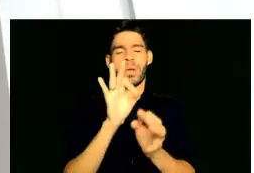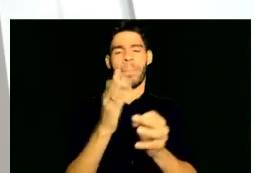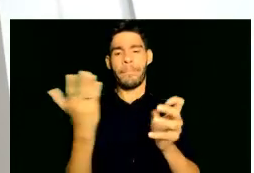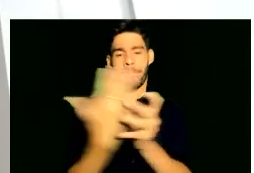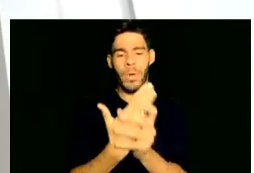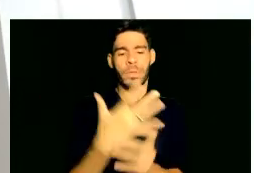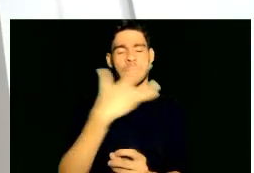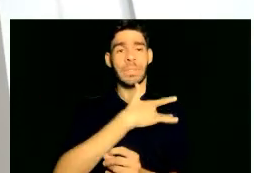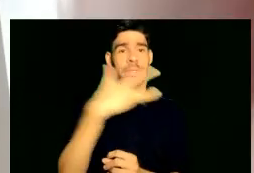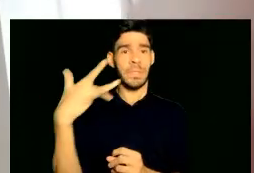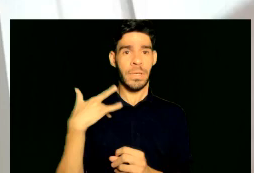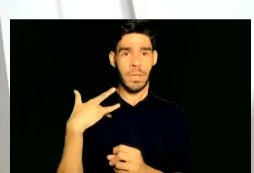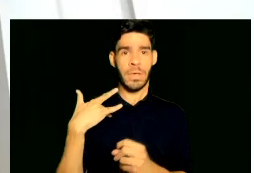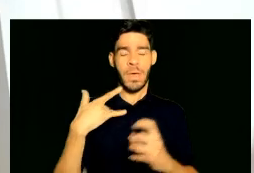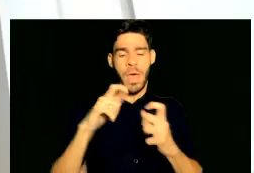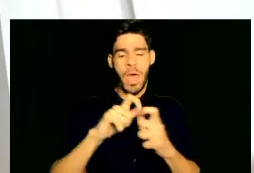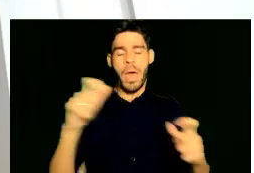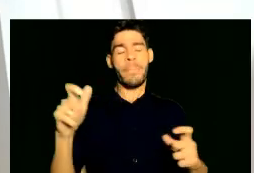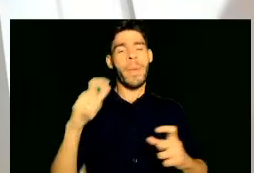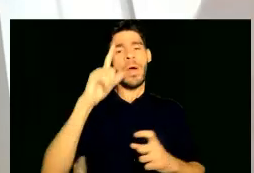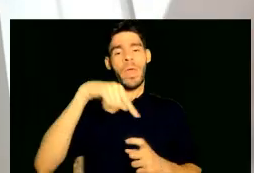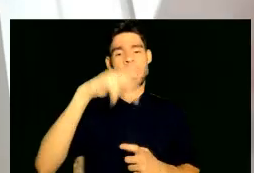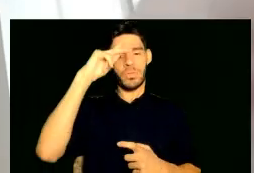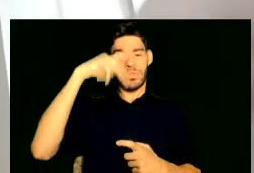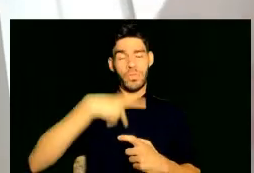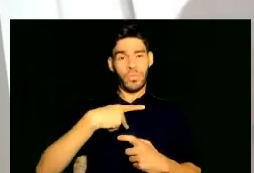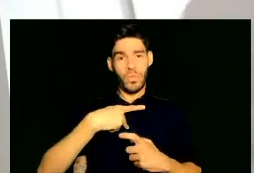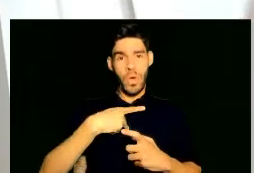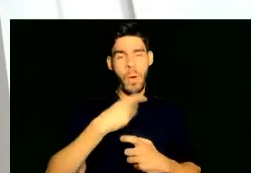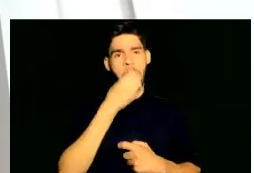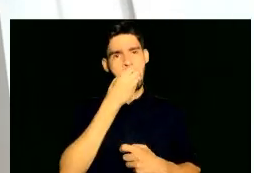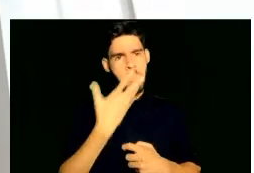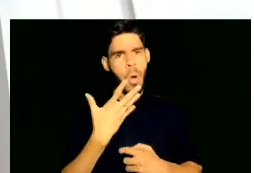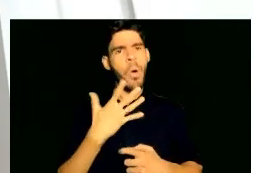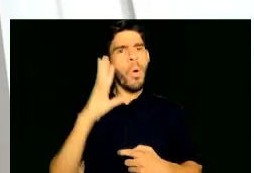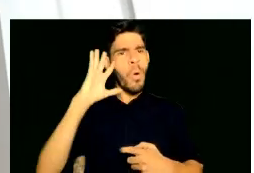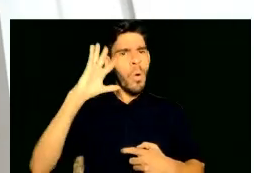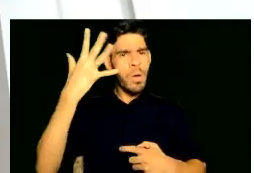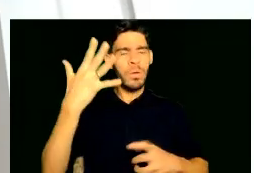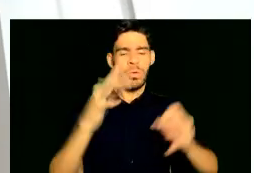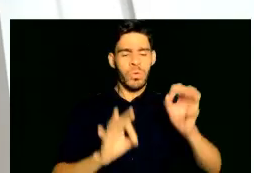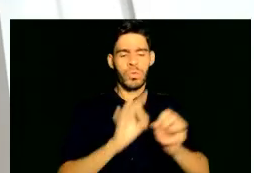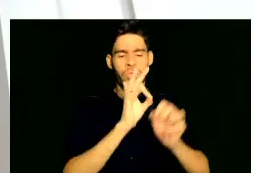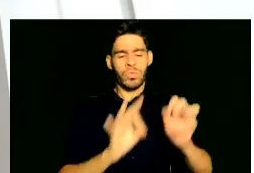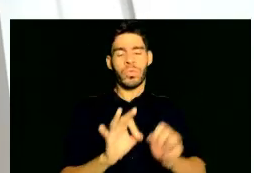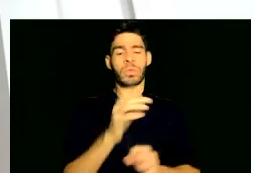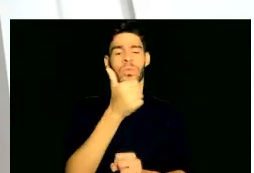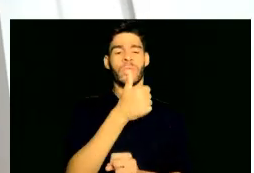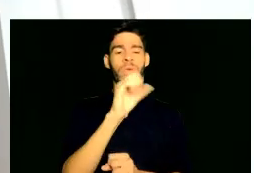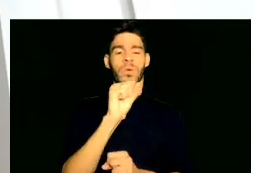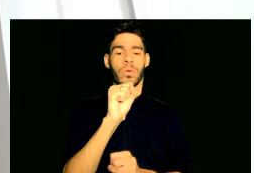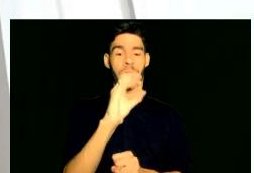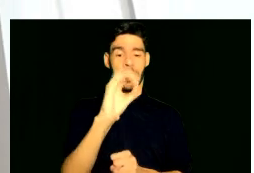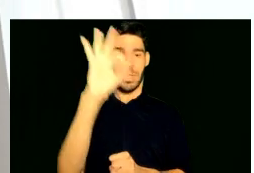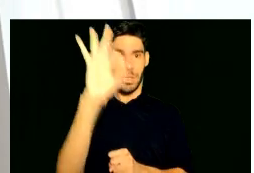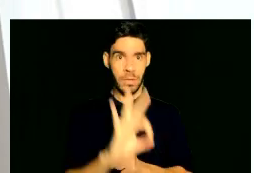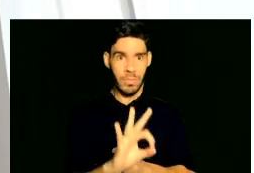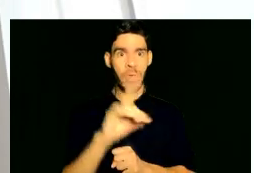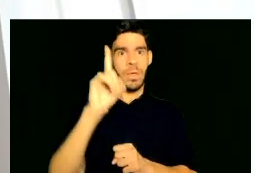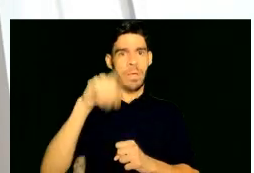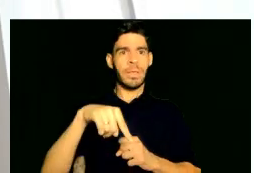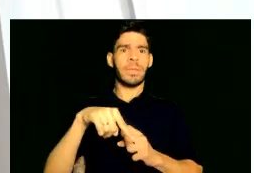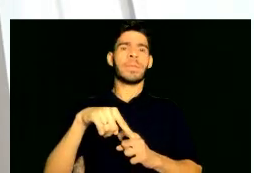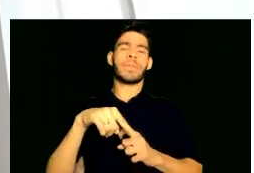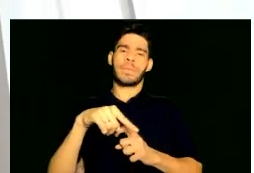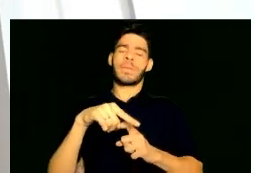chama de judicialização da saúde. A maior parte dessas demandas é em geral individual e bem-sucedida, ou seja, julgada em quase 80%